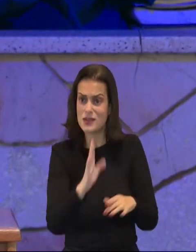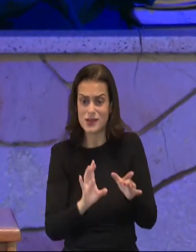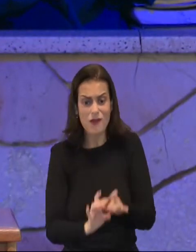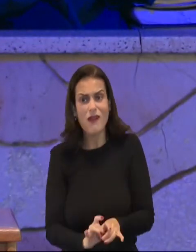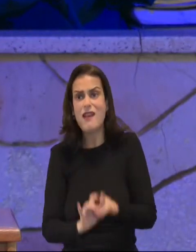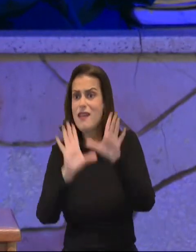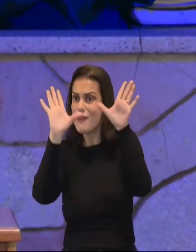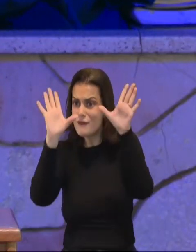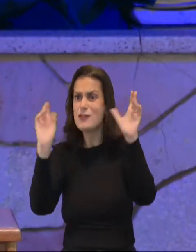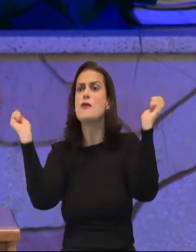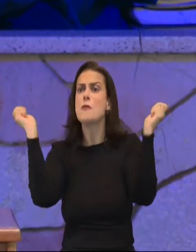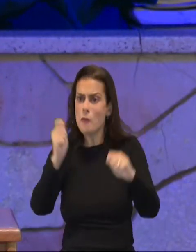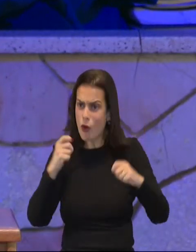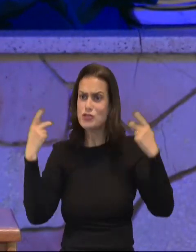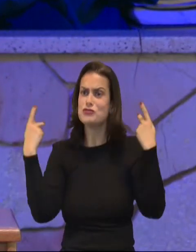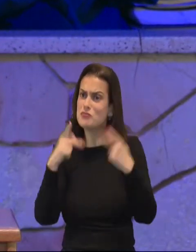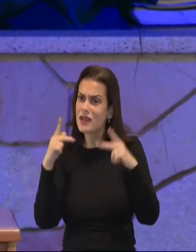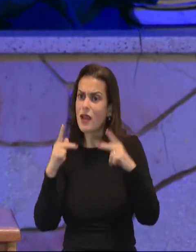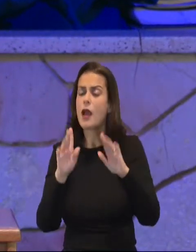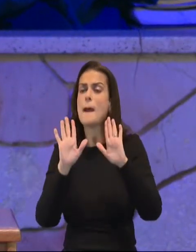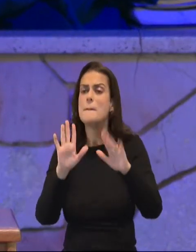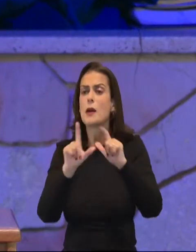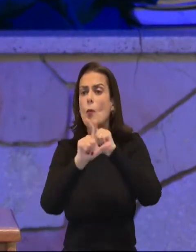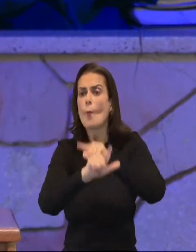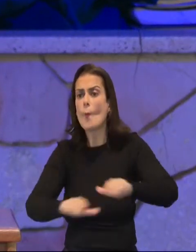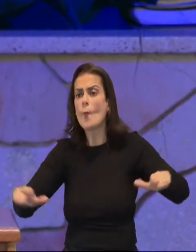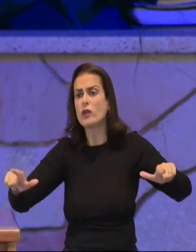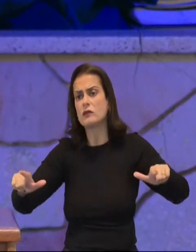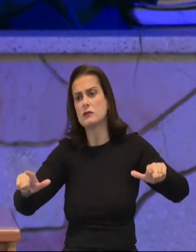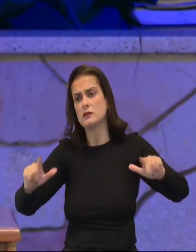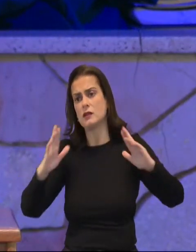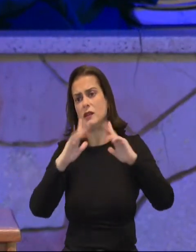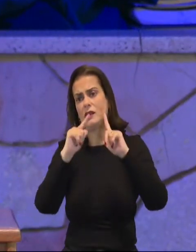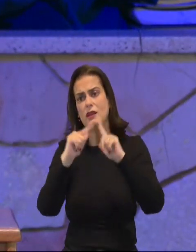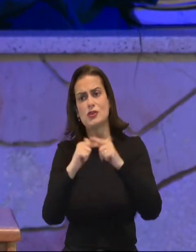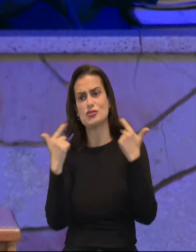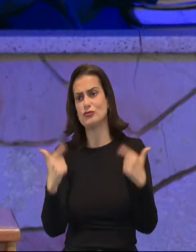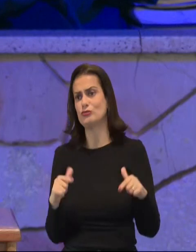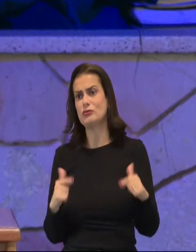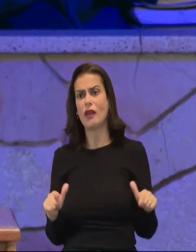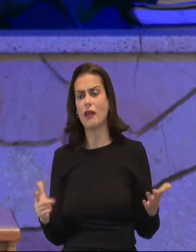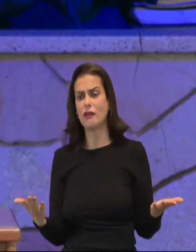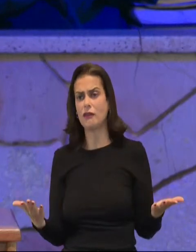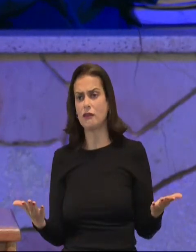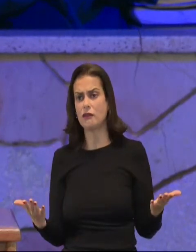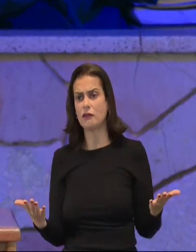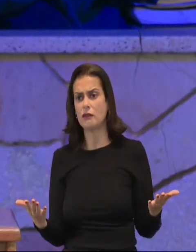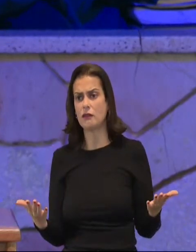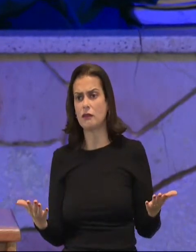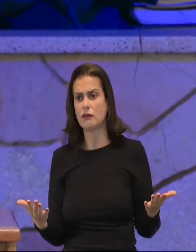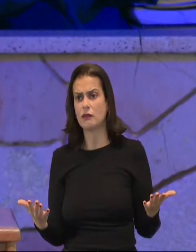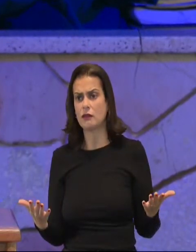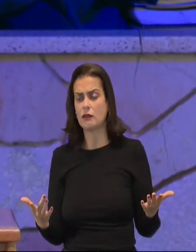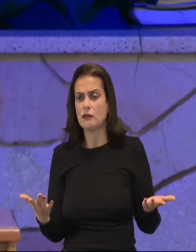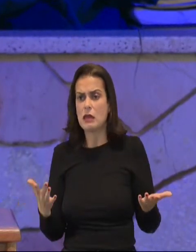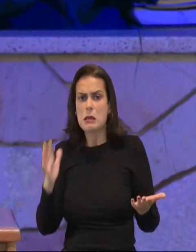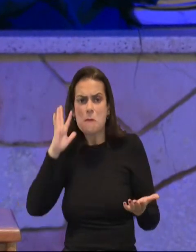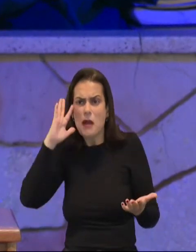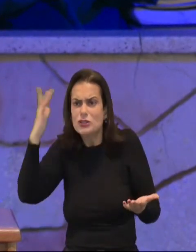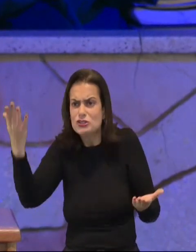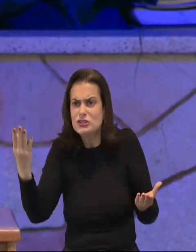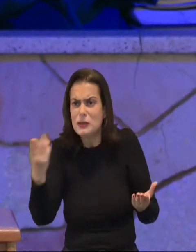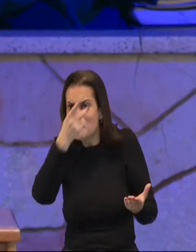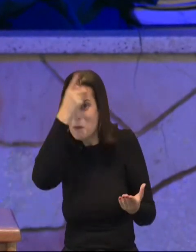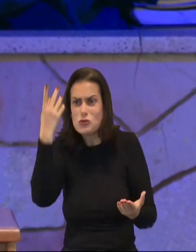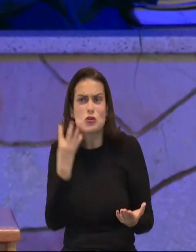livremente, ficarmos acanhados e presos nos nossos bunkers sem querer compartilhar deste evangelho. Isso não acontece nessa igreja, eu tenho firme